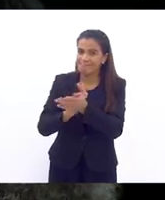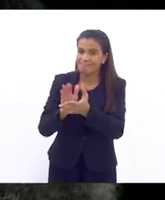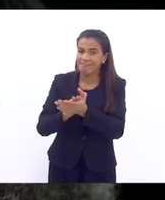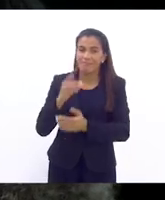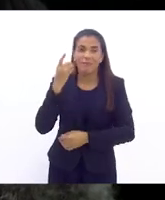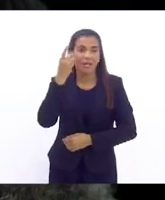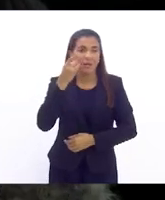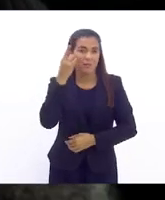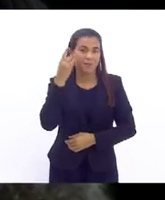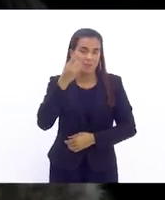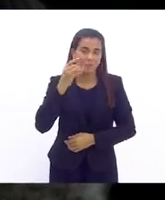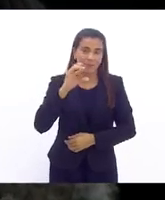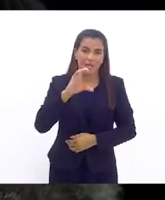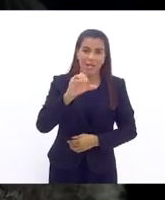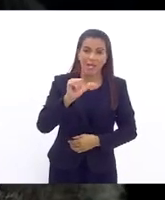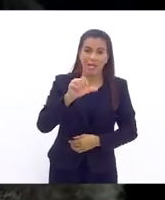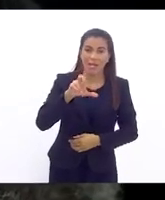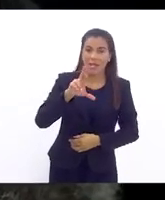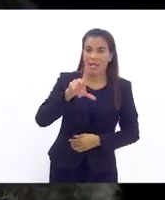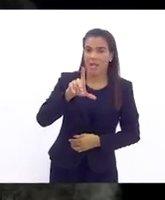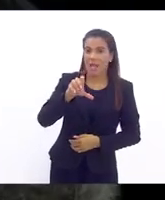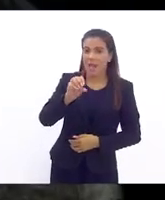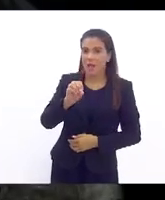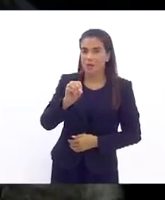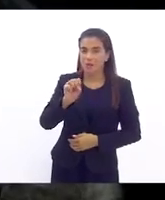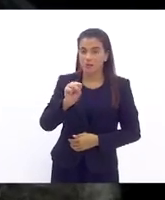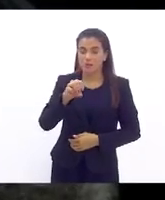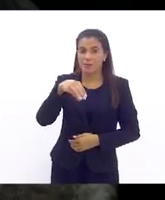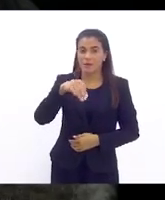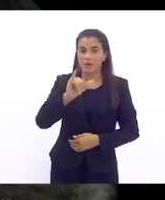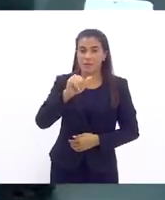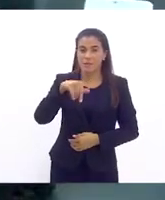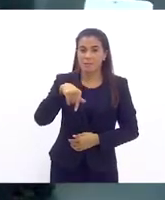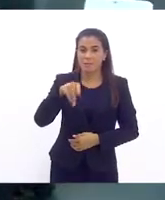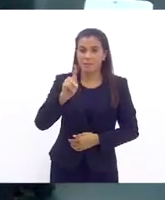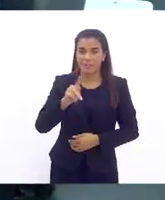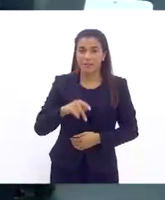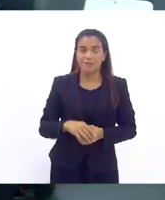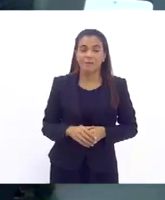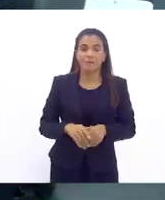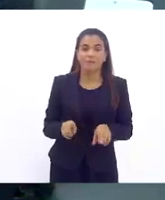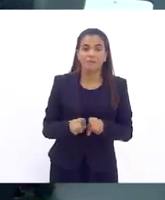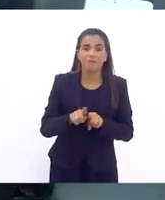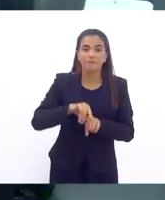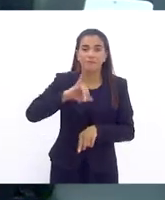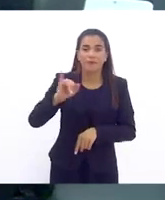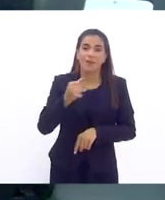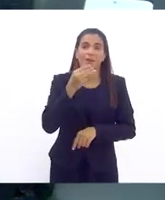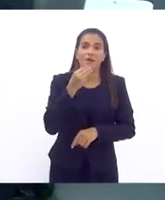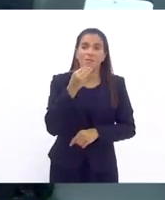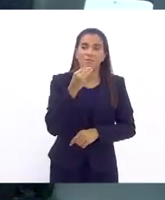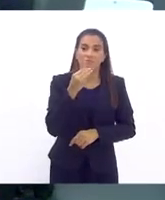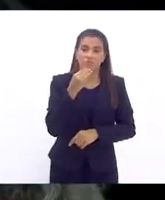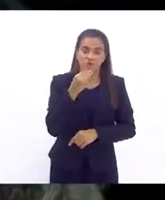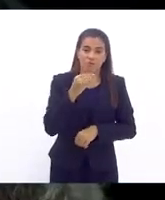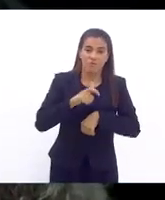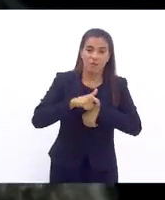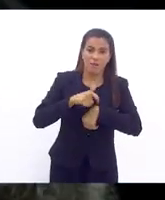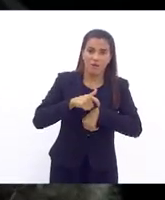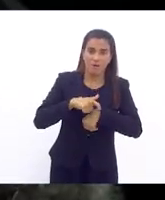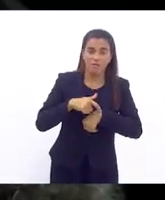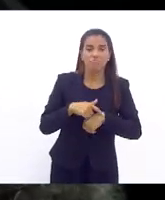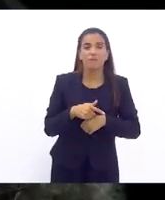deputado Carlos Mickey Uma salva de palmas que ele merece e também aproveitar fazer a